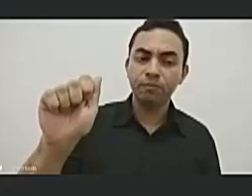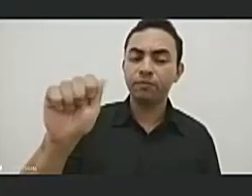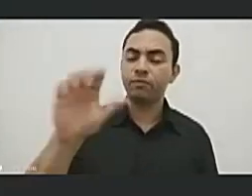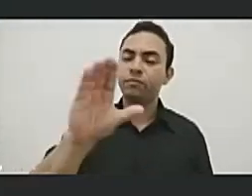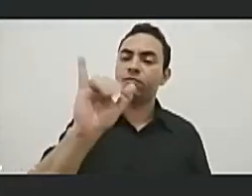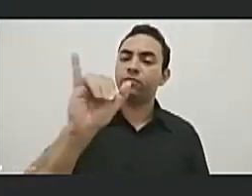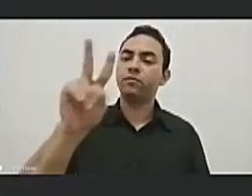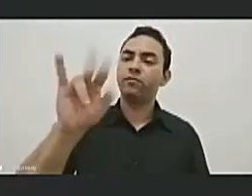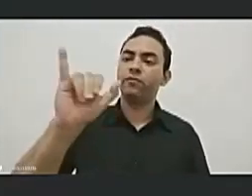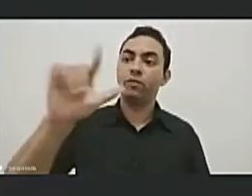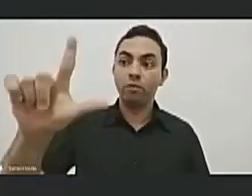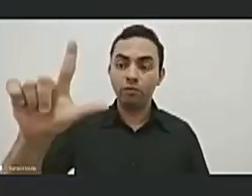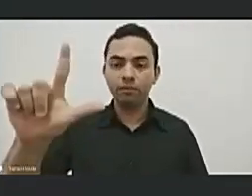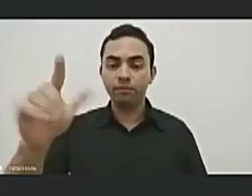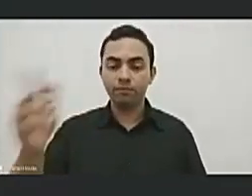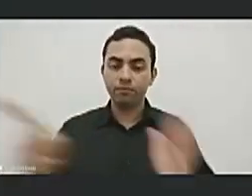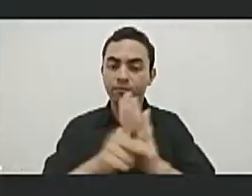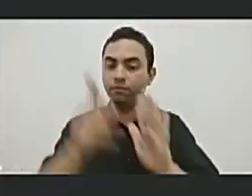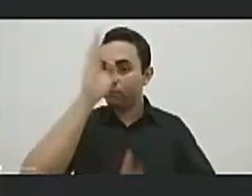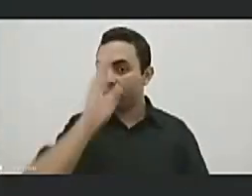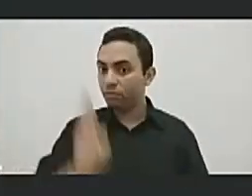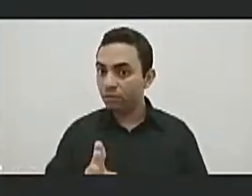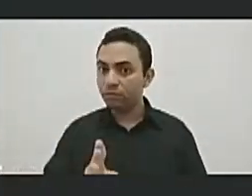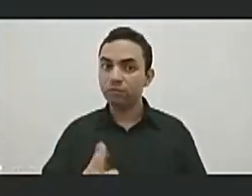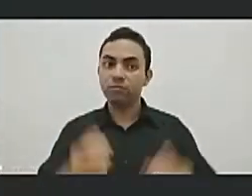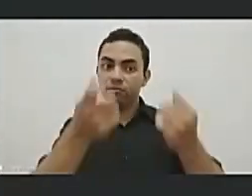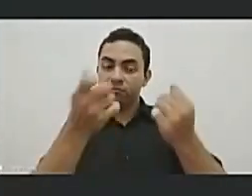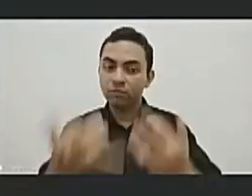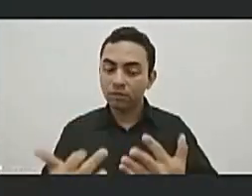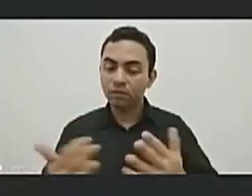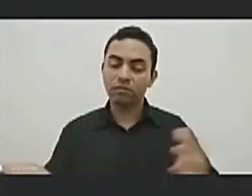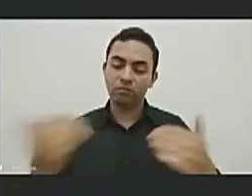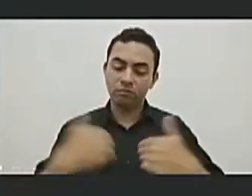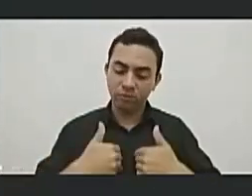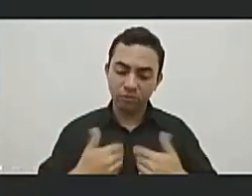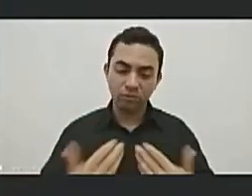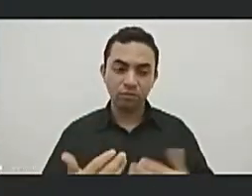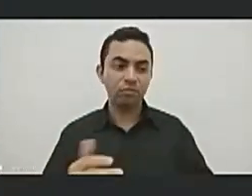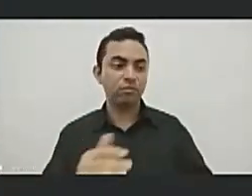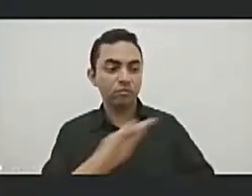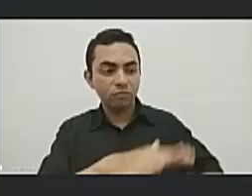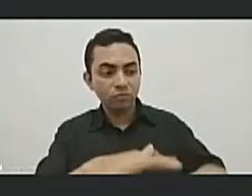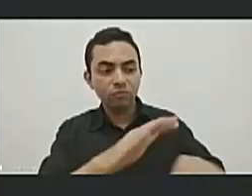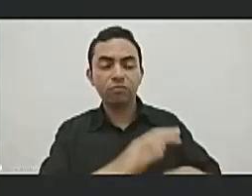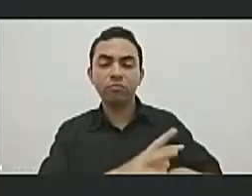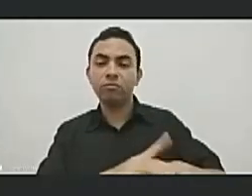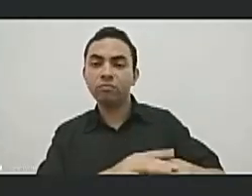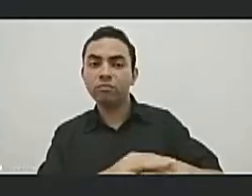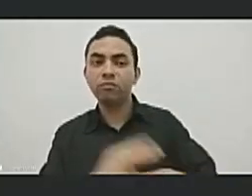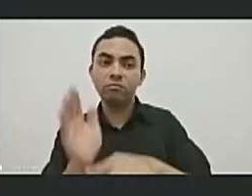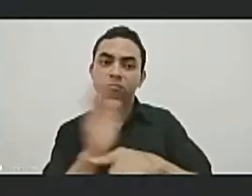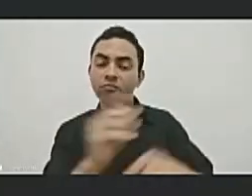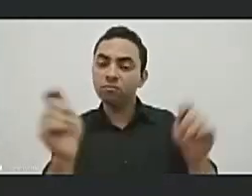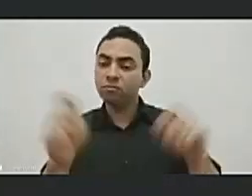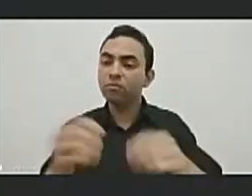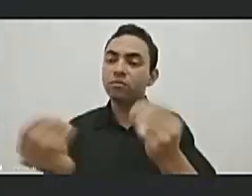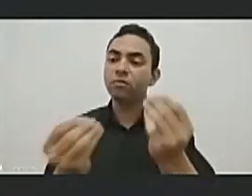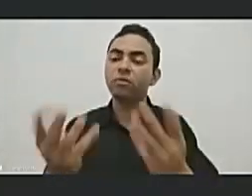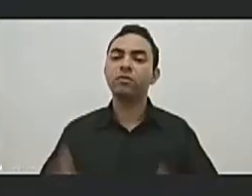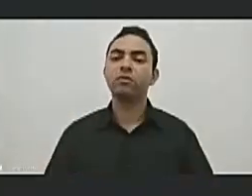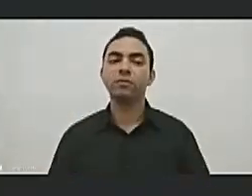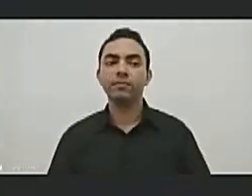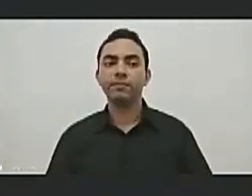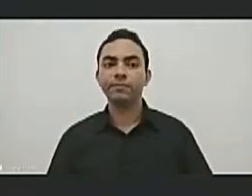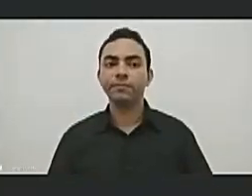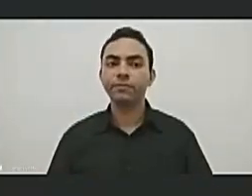imagem e entre outras disposições Veda a exposição ou utilização